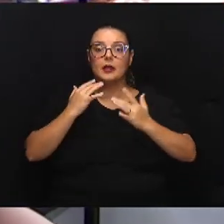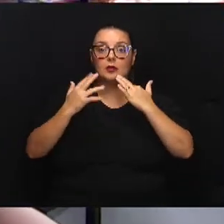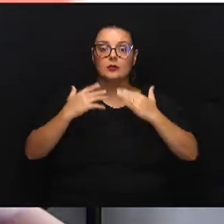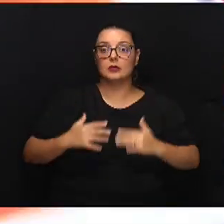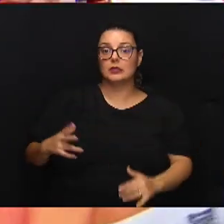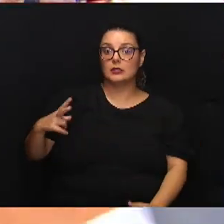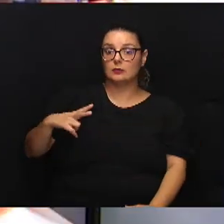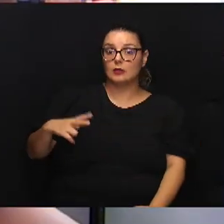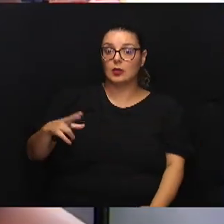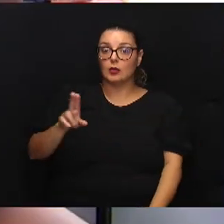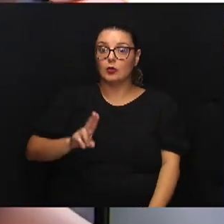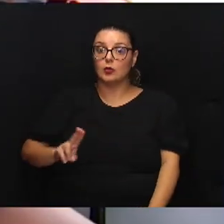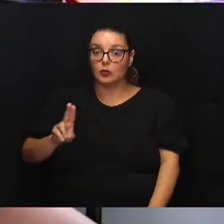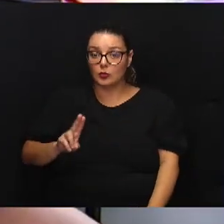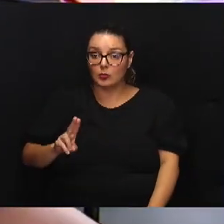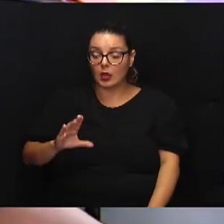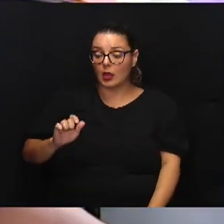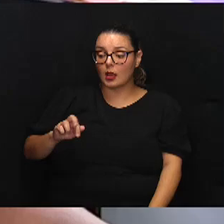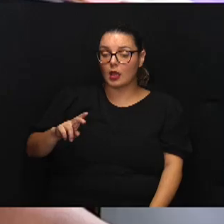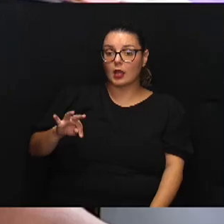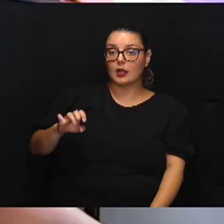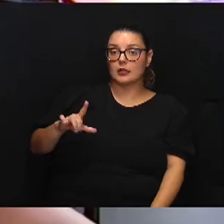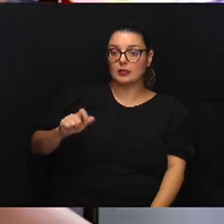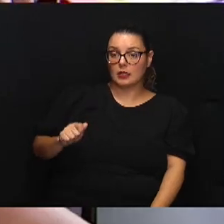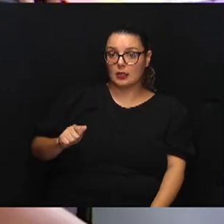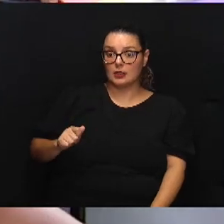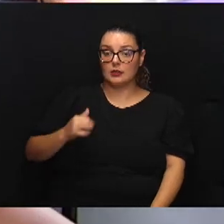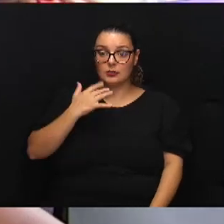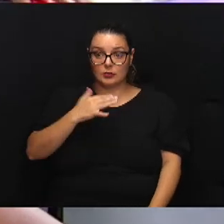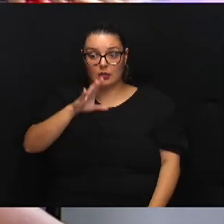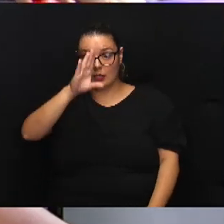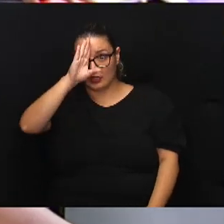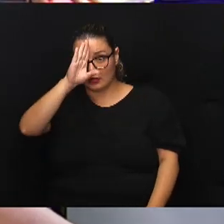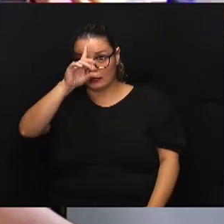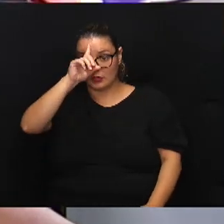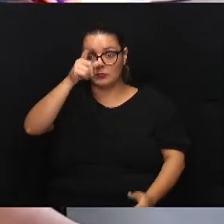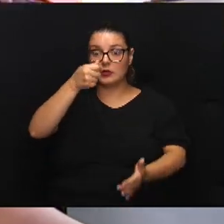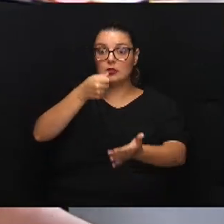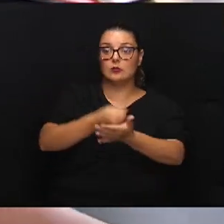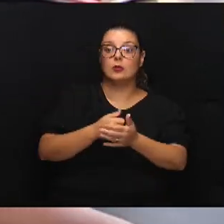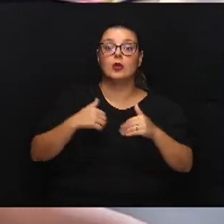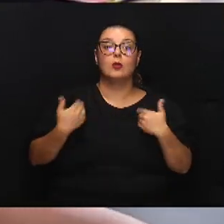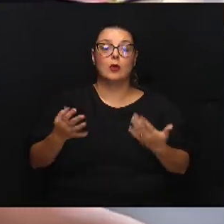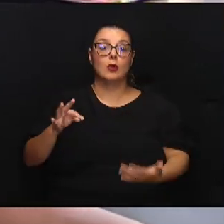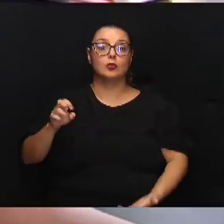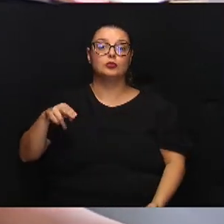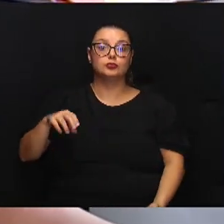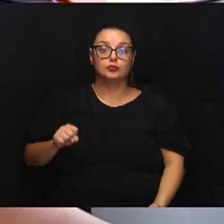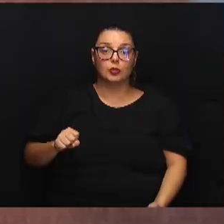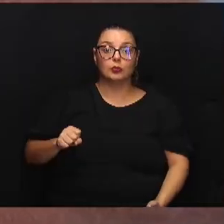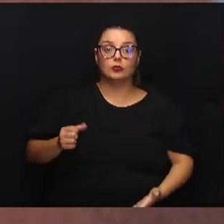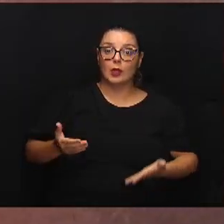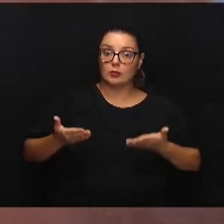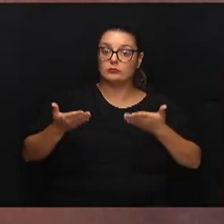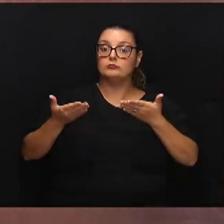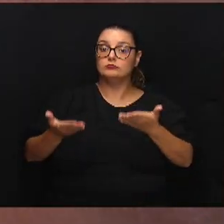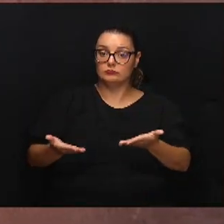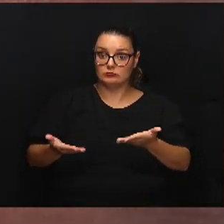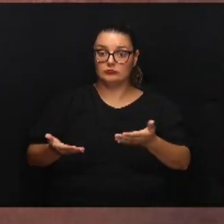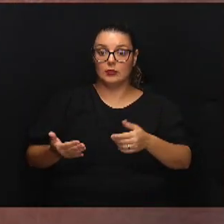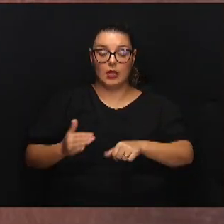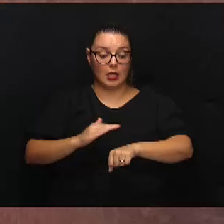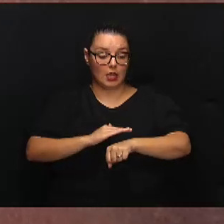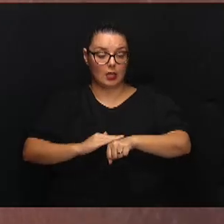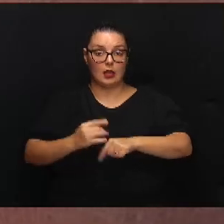pessoal, utiliza a cartela de cores principalmente para definir quais os tons devem ser colocados na pele